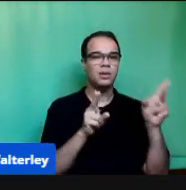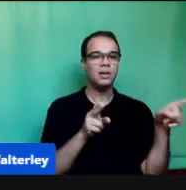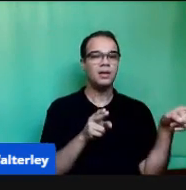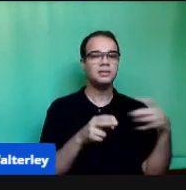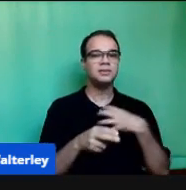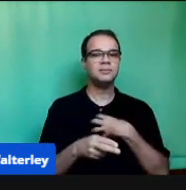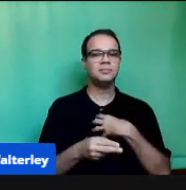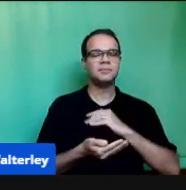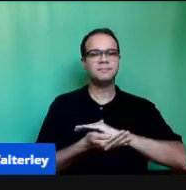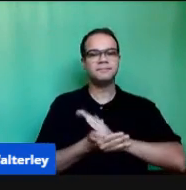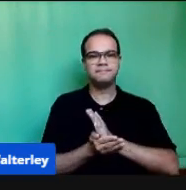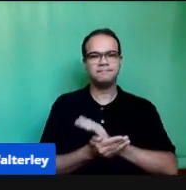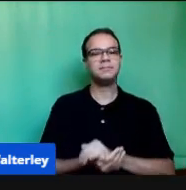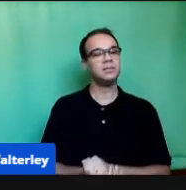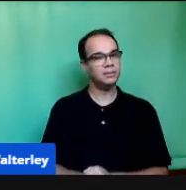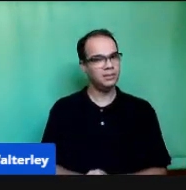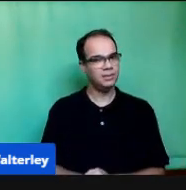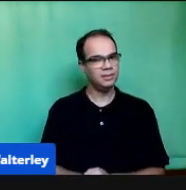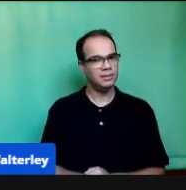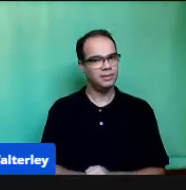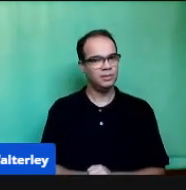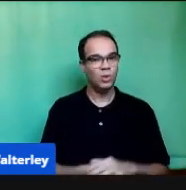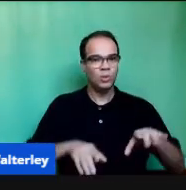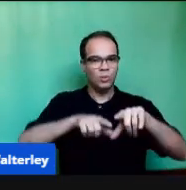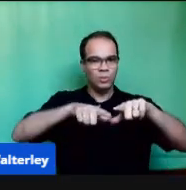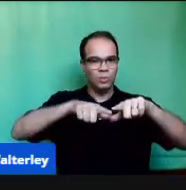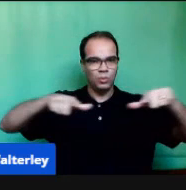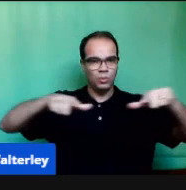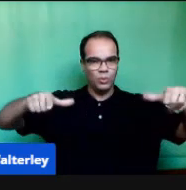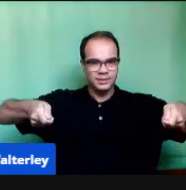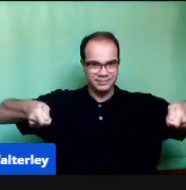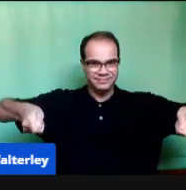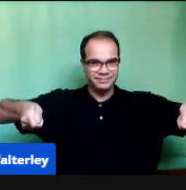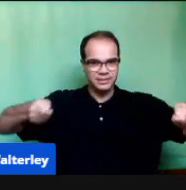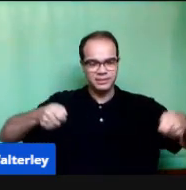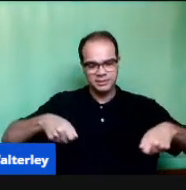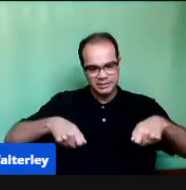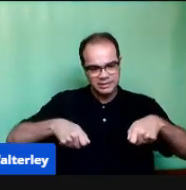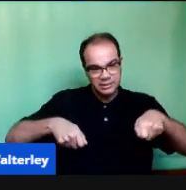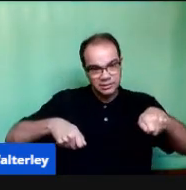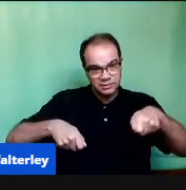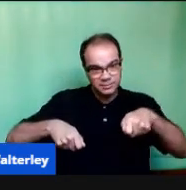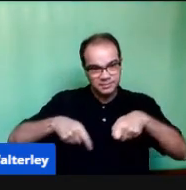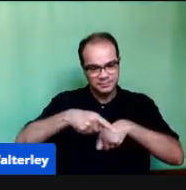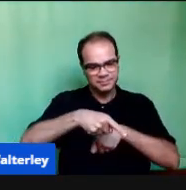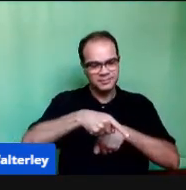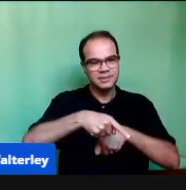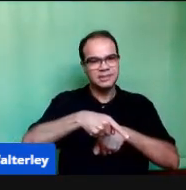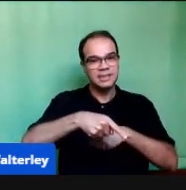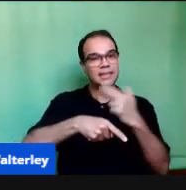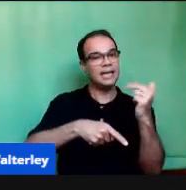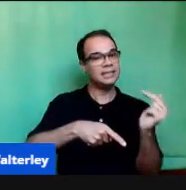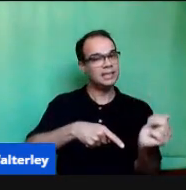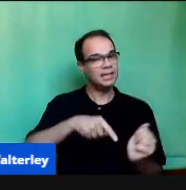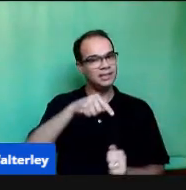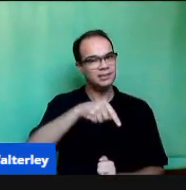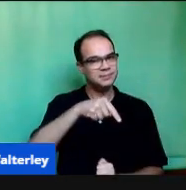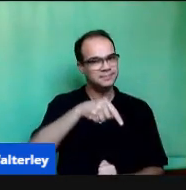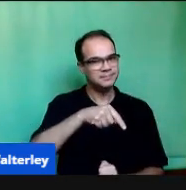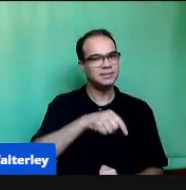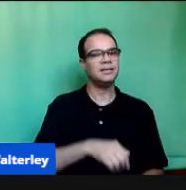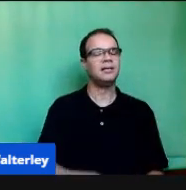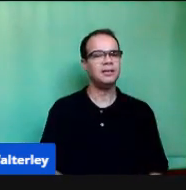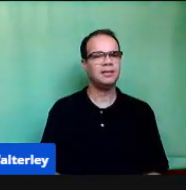Os bilhetes, as carteiras, as quadras, assim, os desenhos, né, que os estudantes acabam fazendo nas